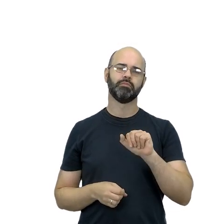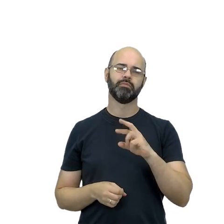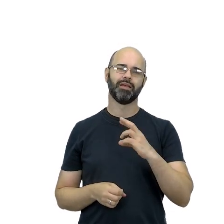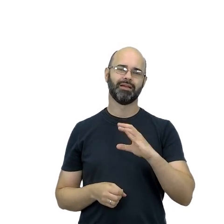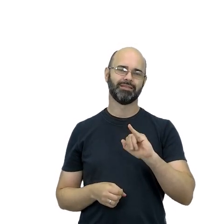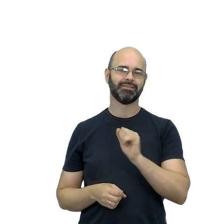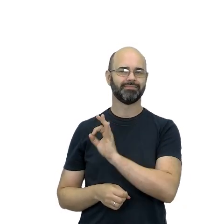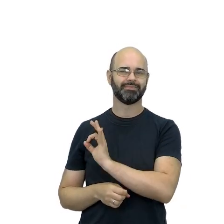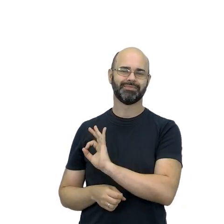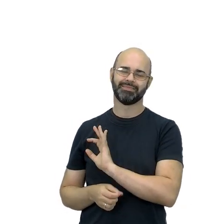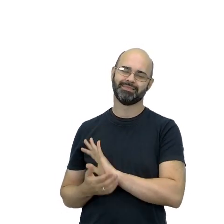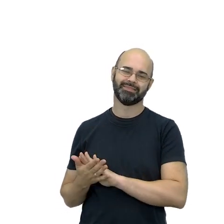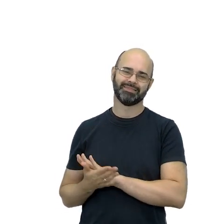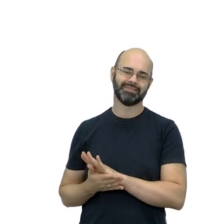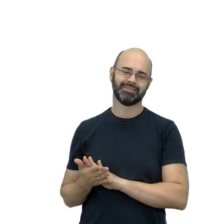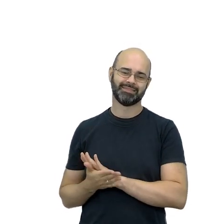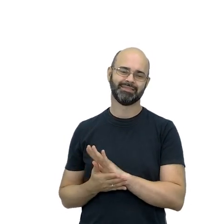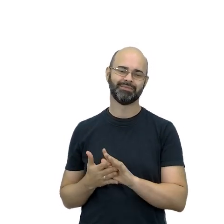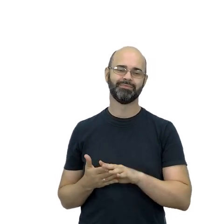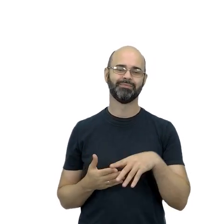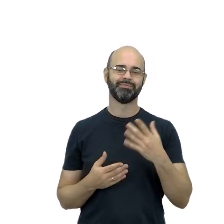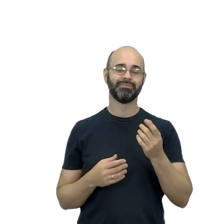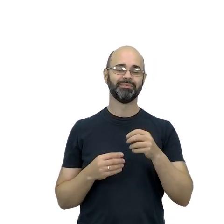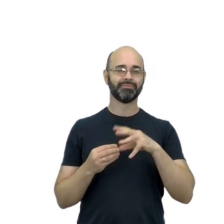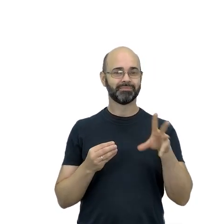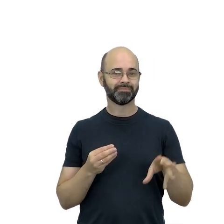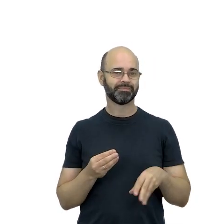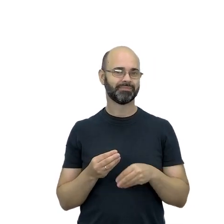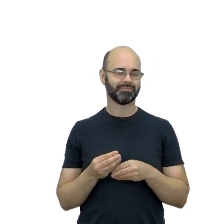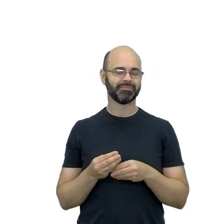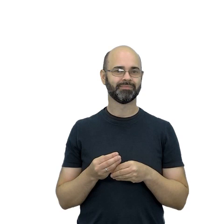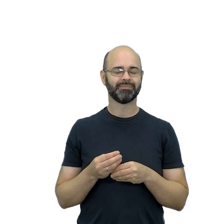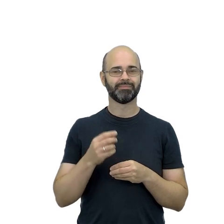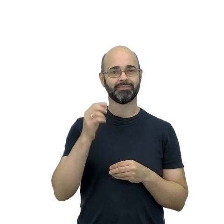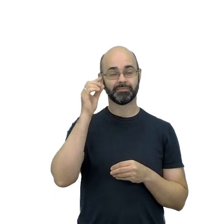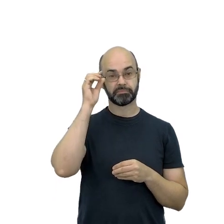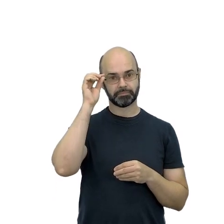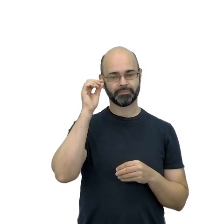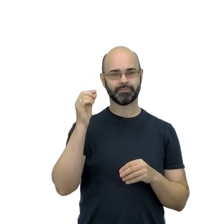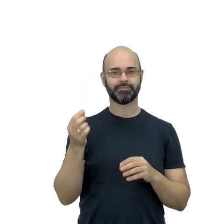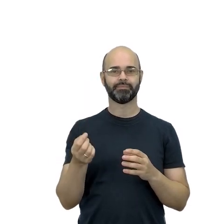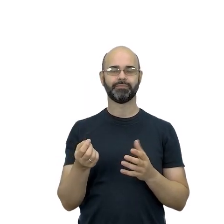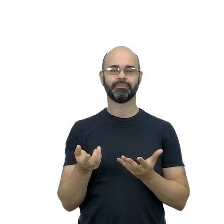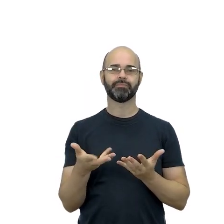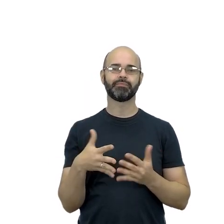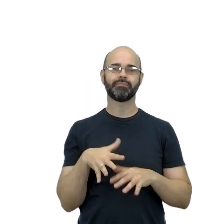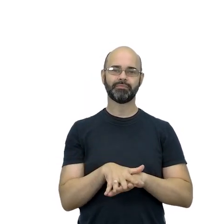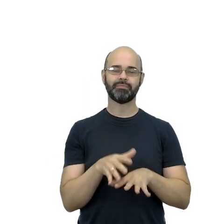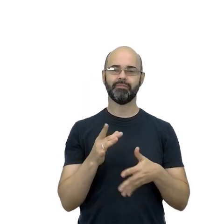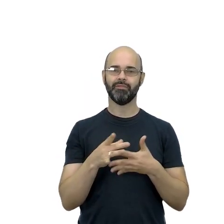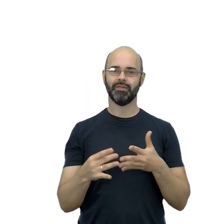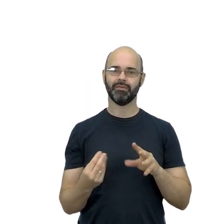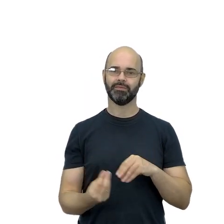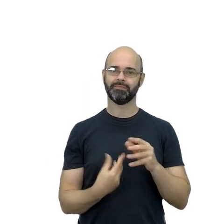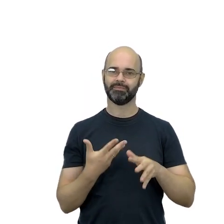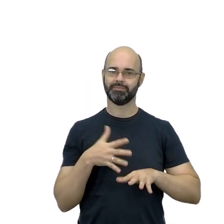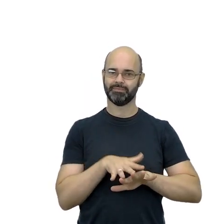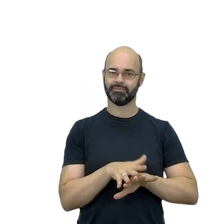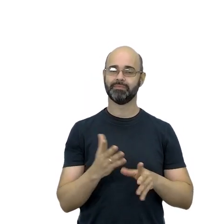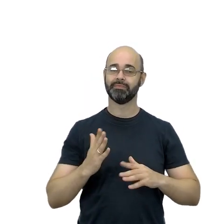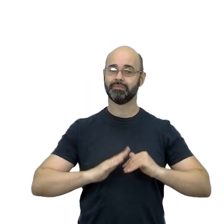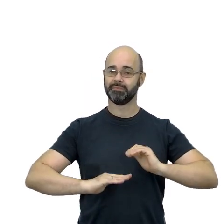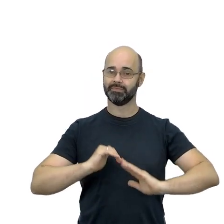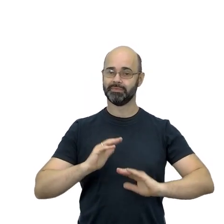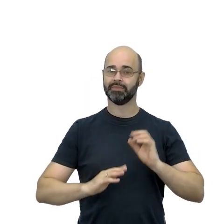aliás, brevemente reforçando então, olha que a interdisciplinaridade, não é, ela pode acontecer aí na